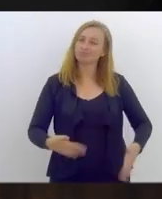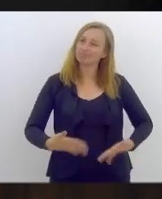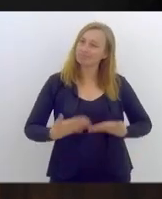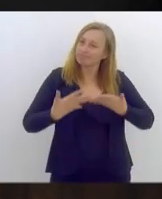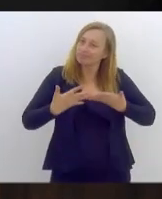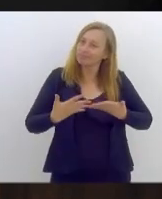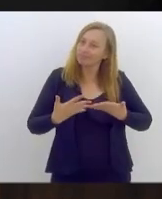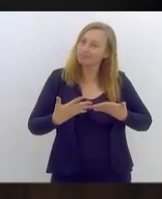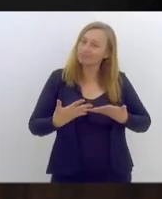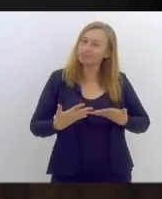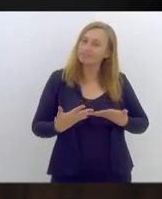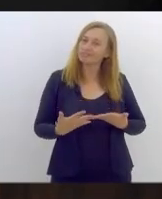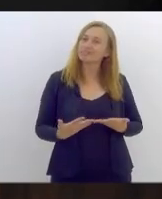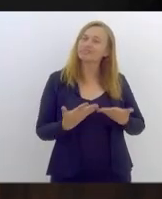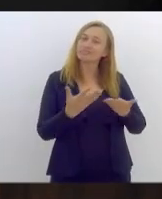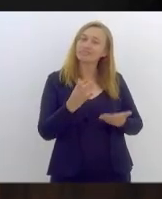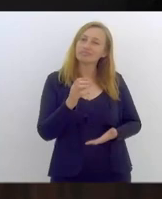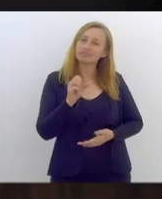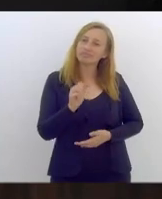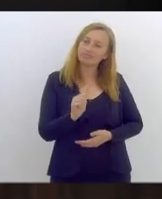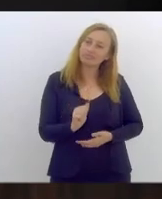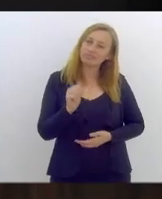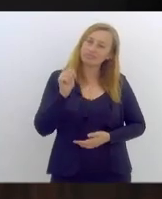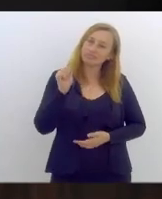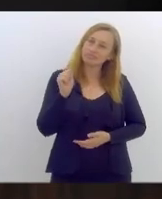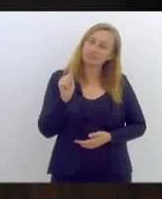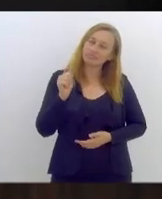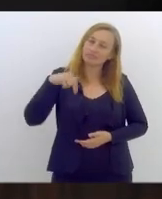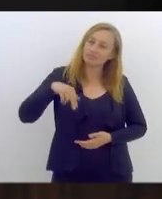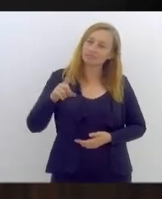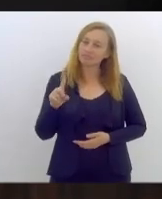incentivada pelo editor, o querido André Esteves, que foi